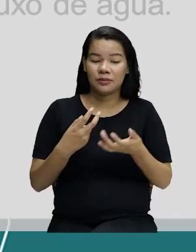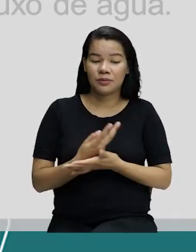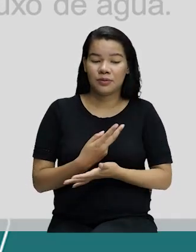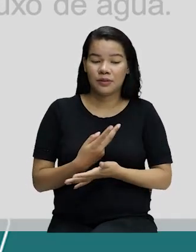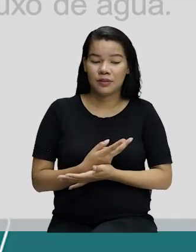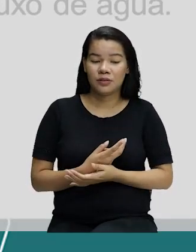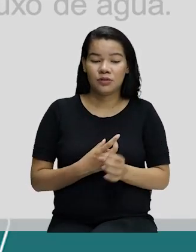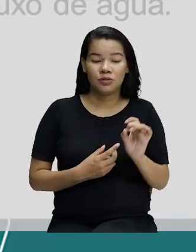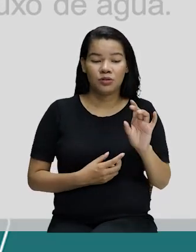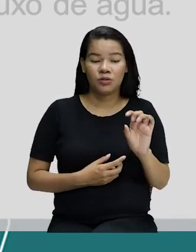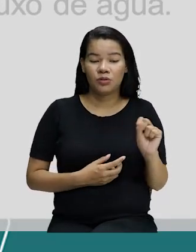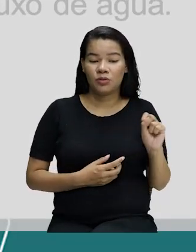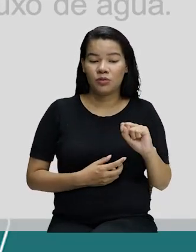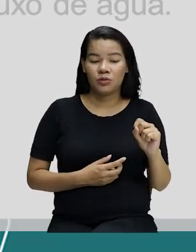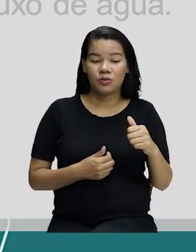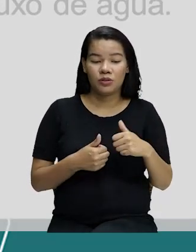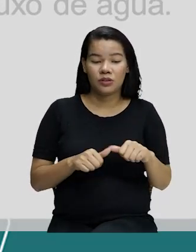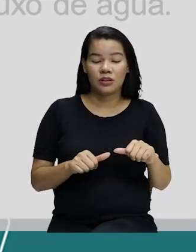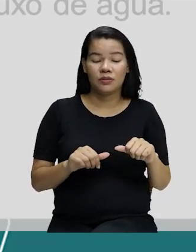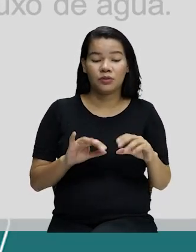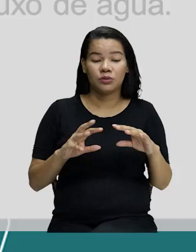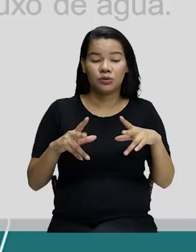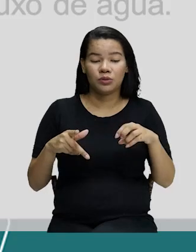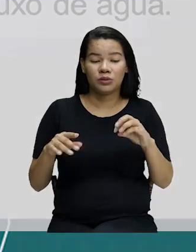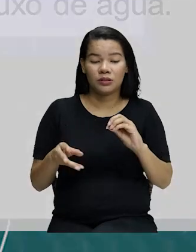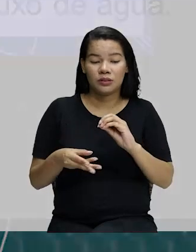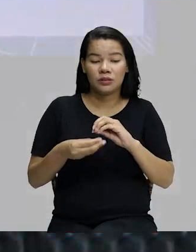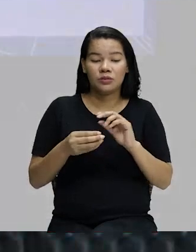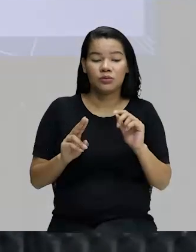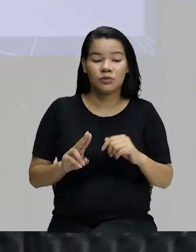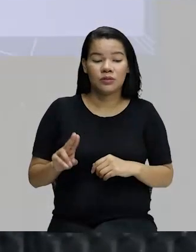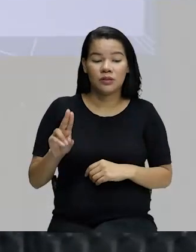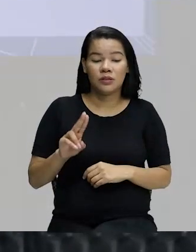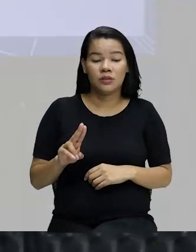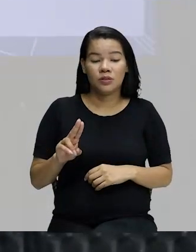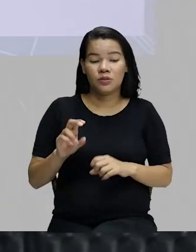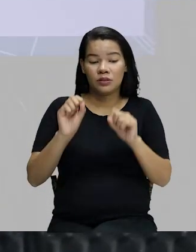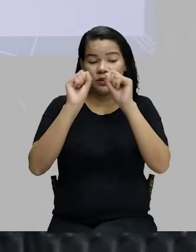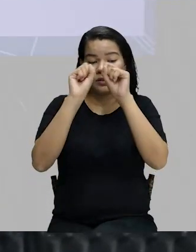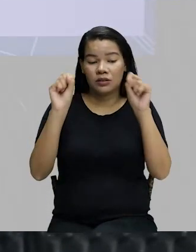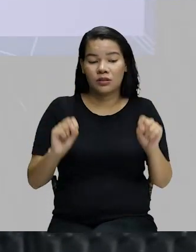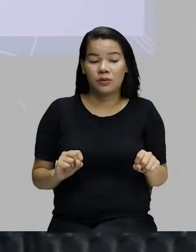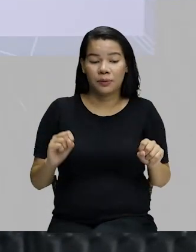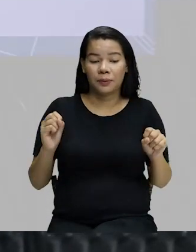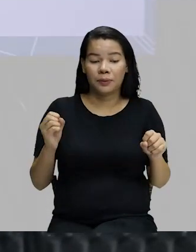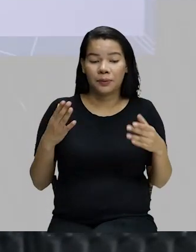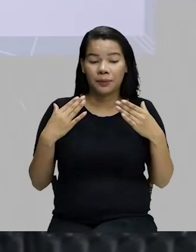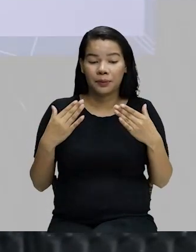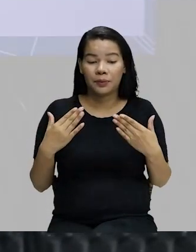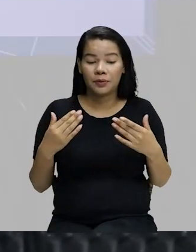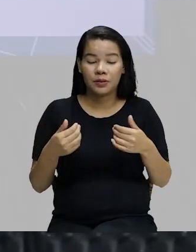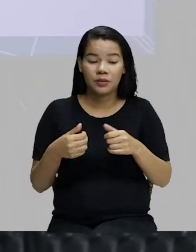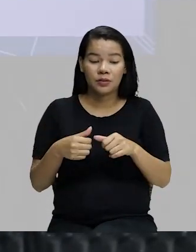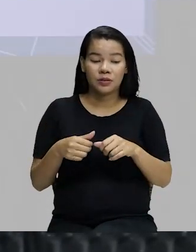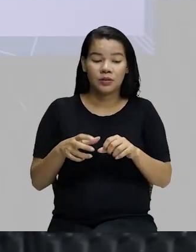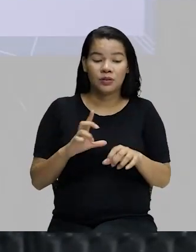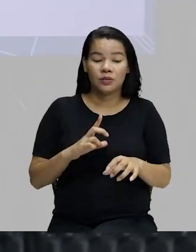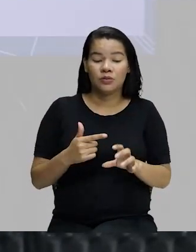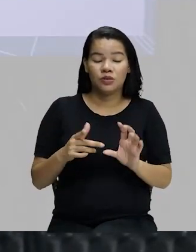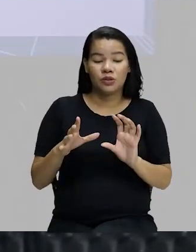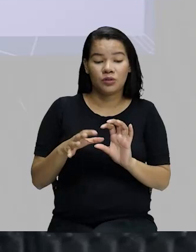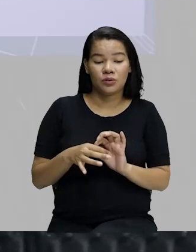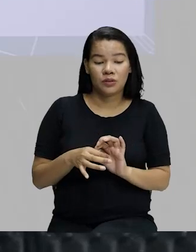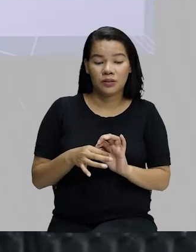de controle estavam totalmente introduzidas. O sistema de resfriamento de emergência foi desconectado.